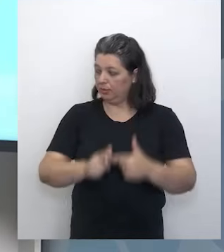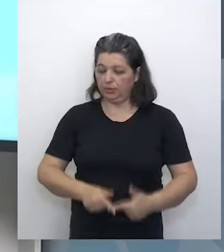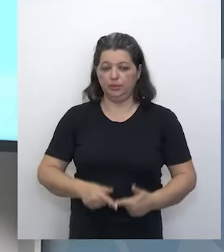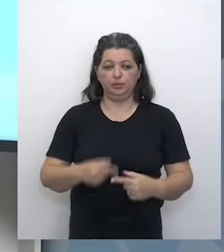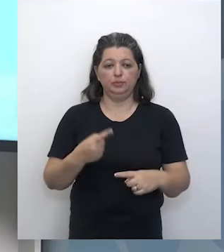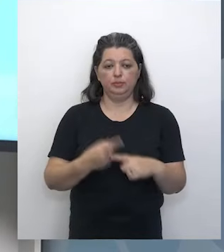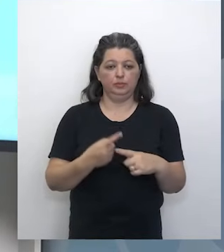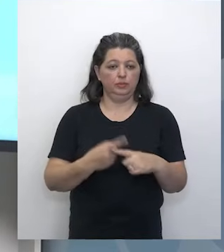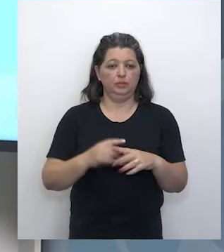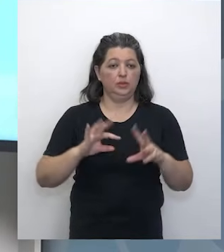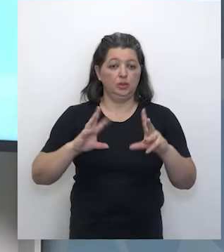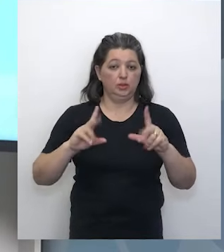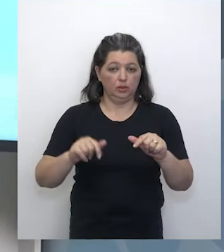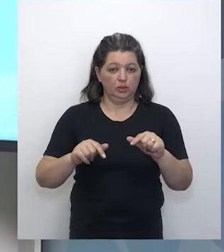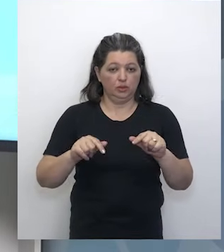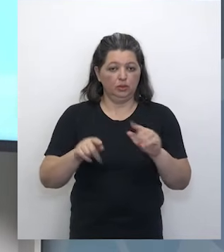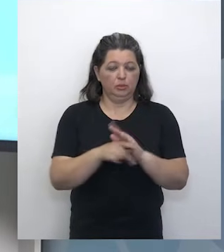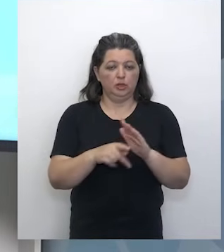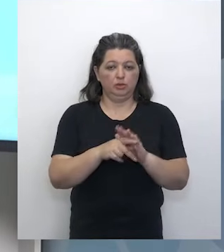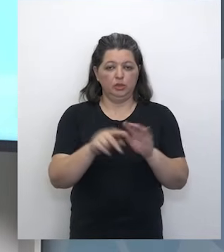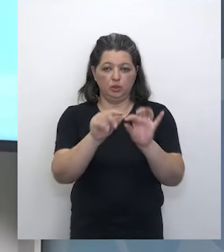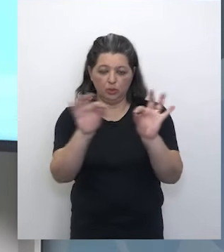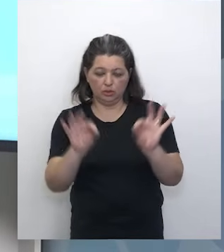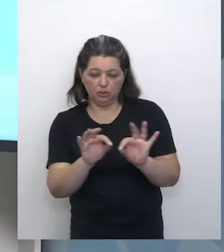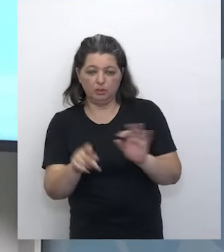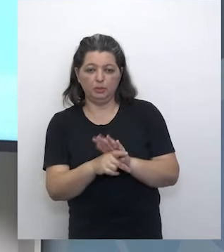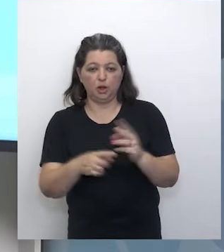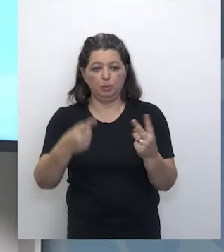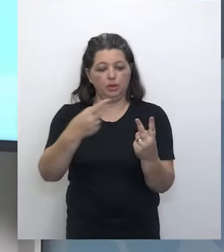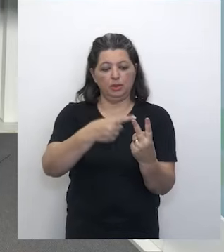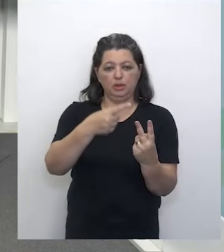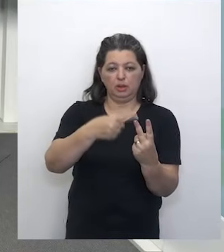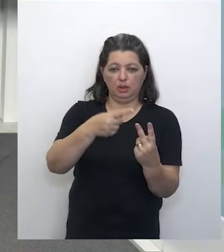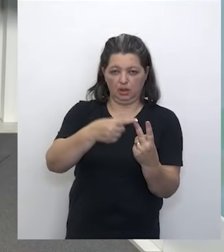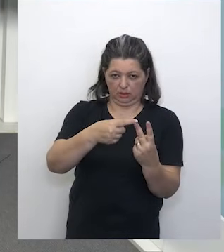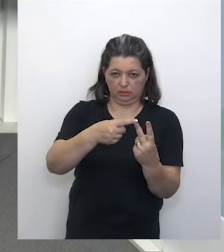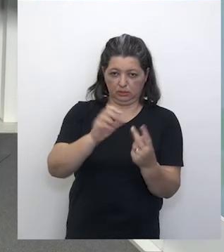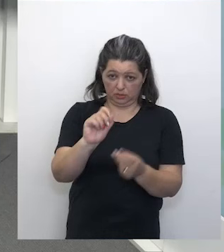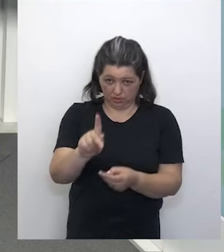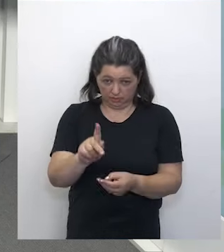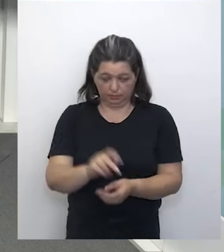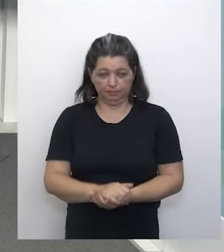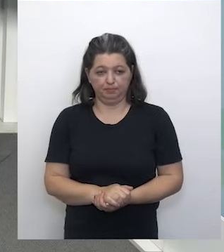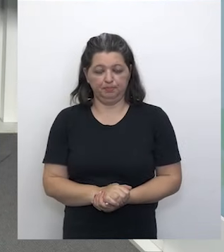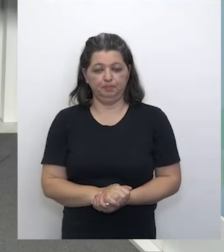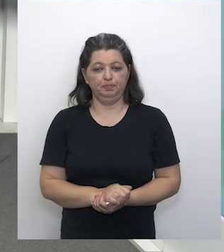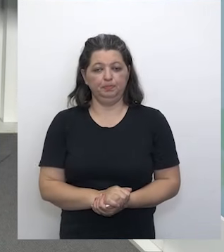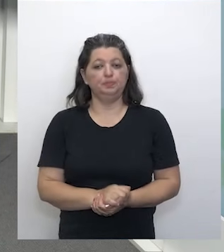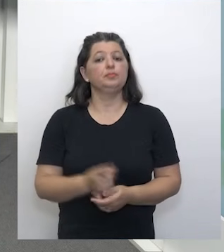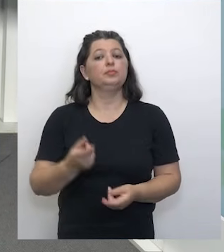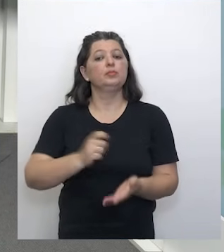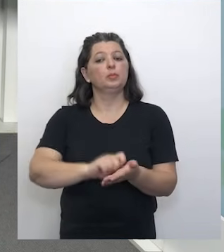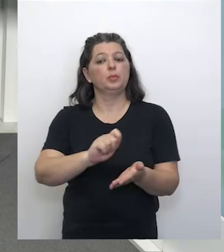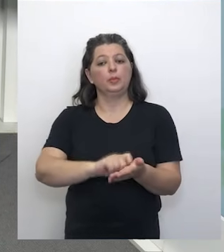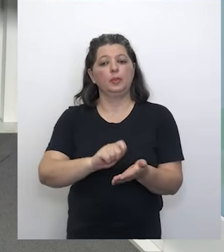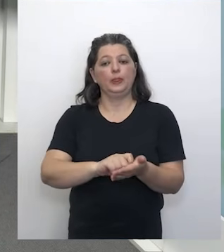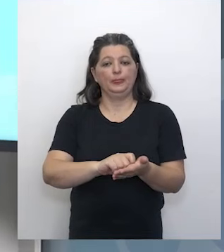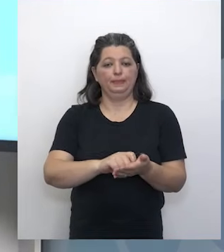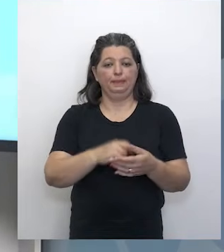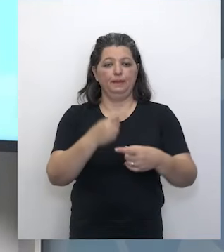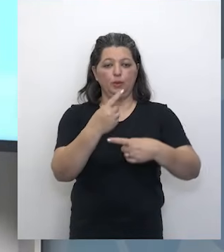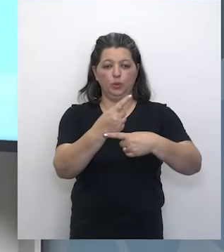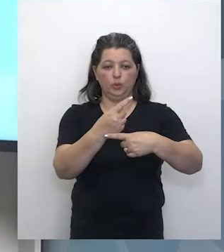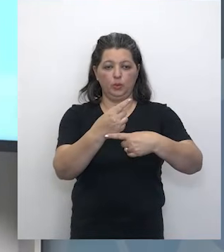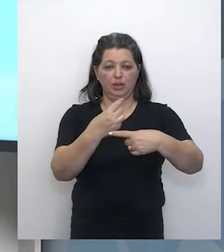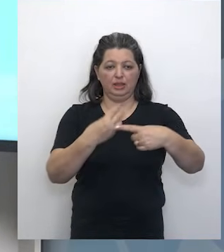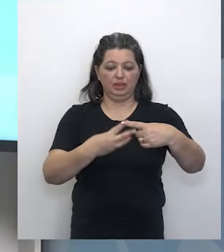todo mundo que for quadradinho sai de dentro da raiz, tá certo? Certíssimo. Boa. Então, quem escreveu